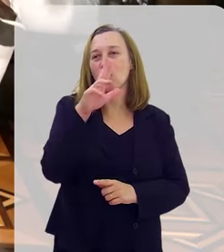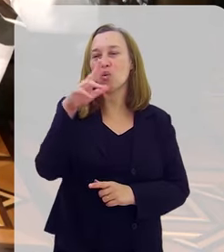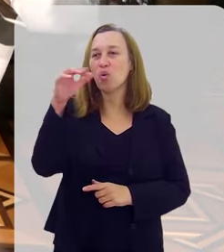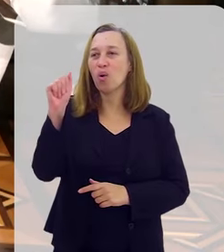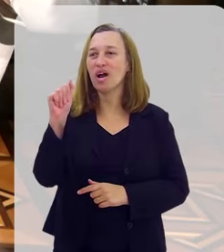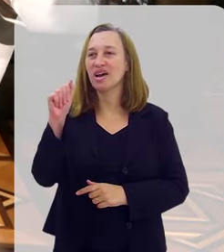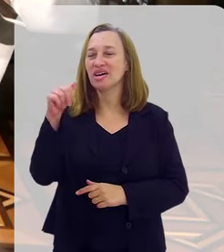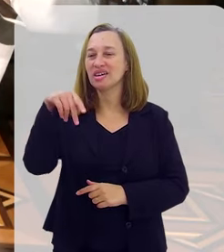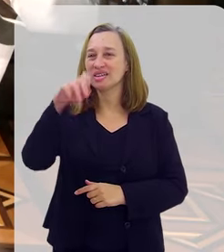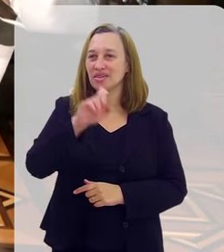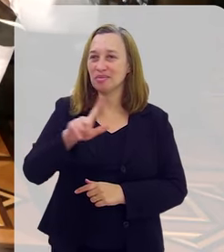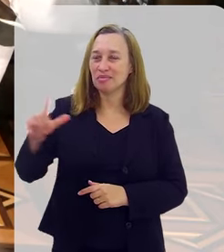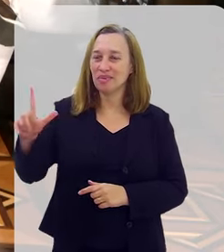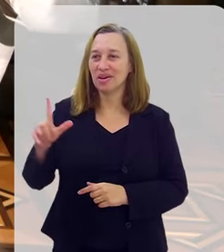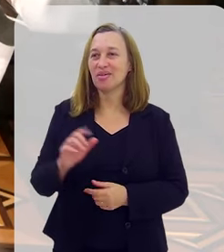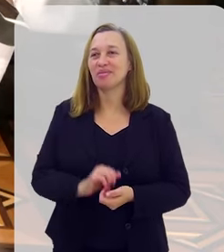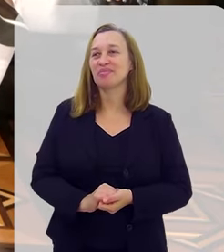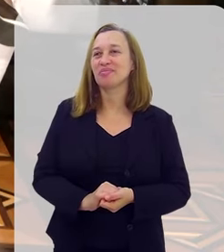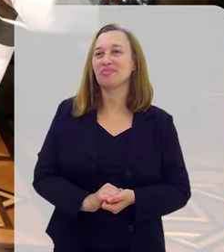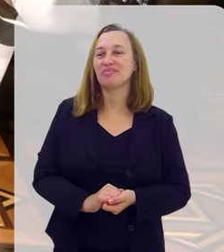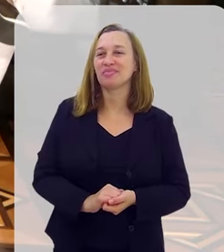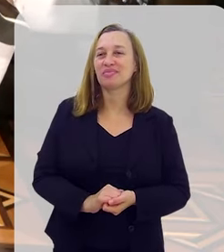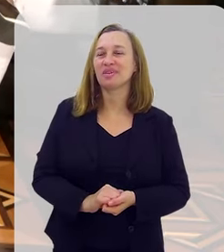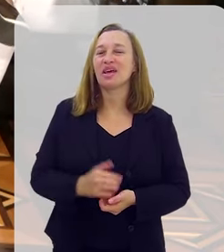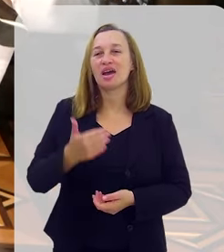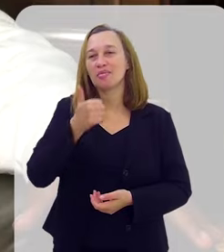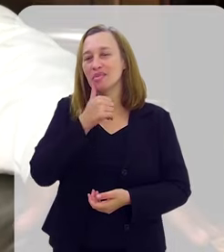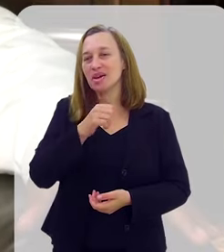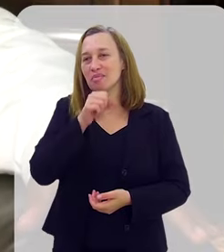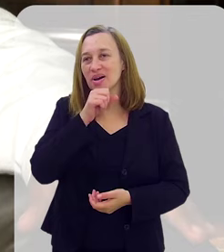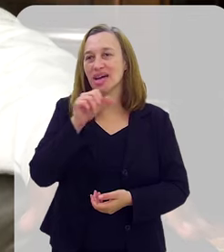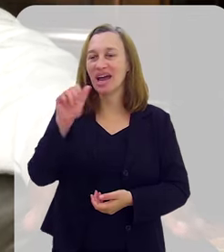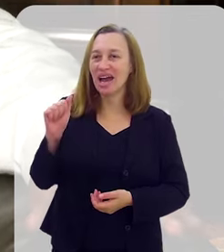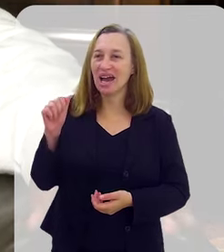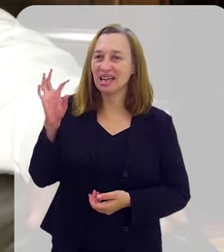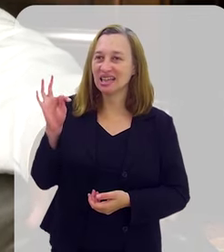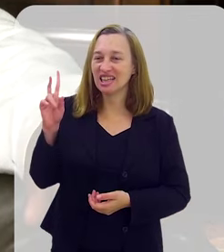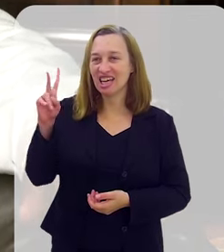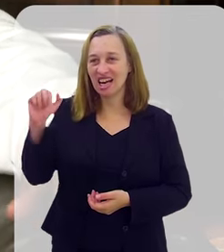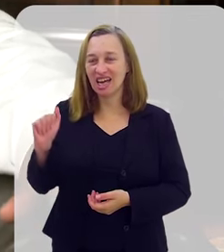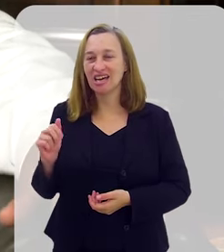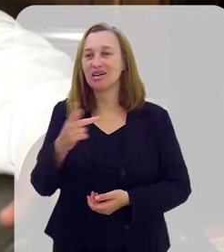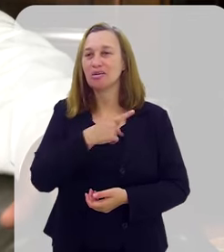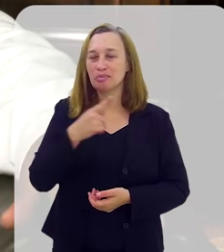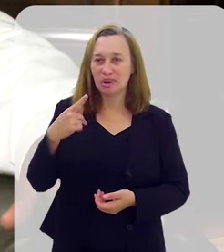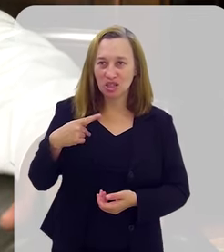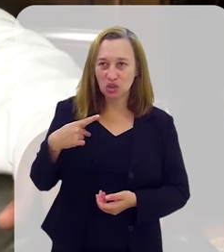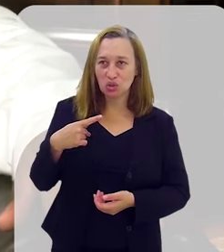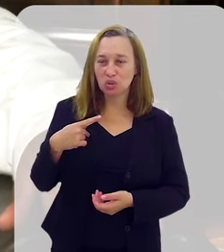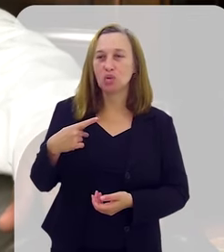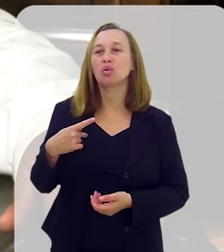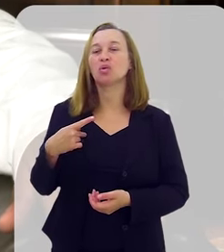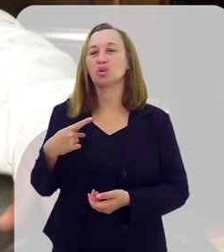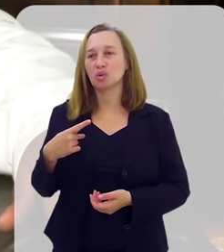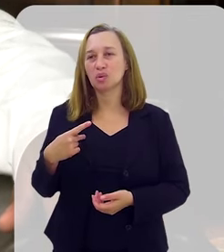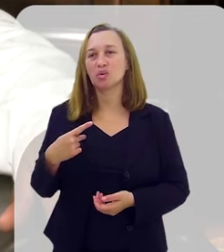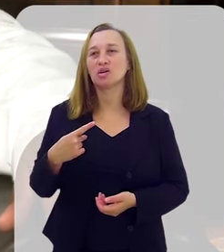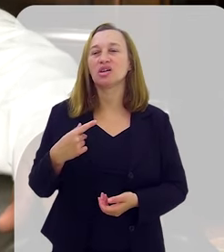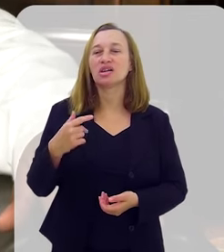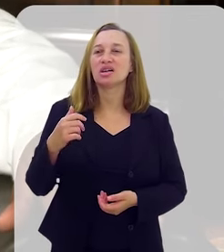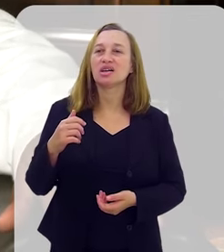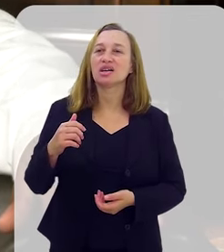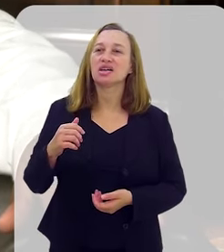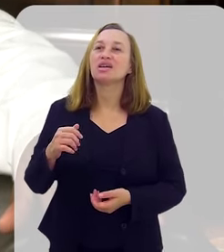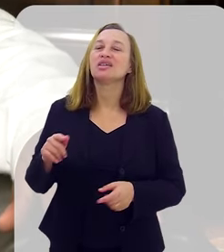na boca, coisa linda. Para minha mãe, Kátia Silene, para o meu pastor Bruno Santos, para o meu pastor Silas Malafaia, que